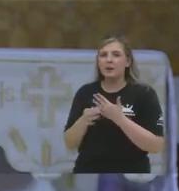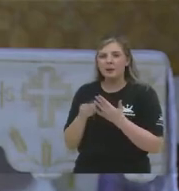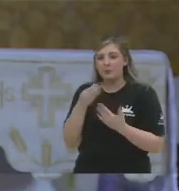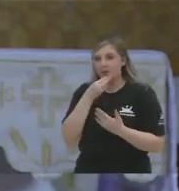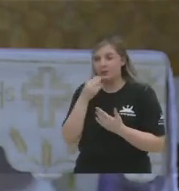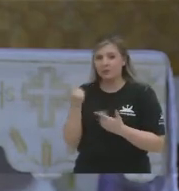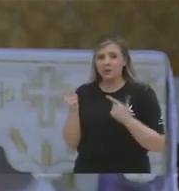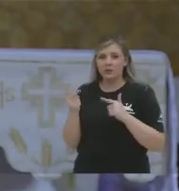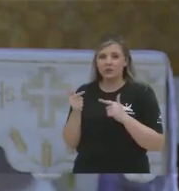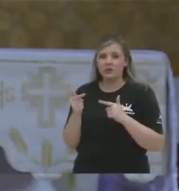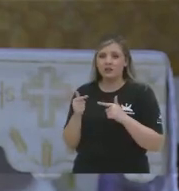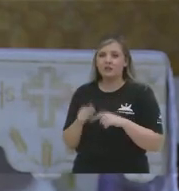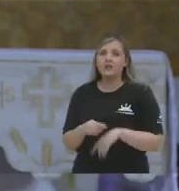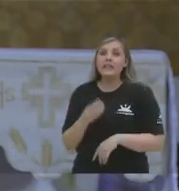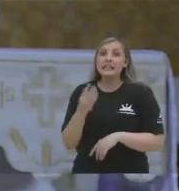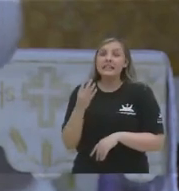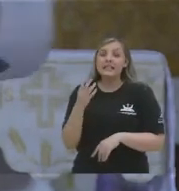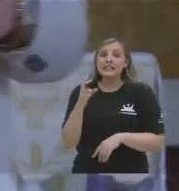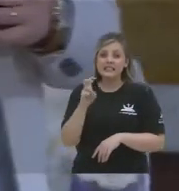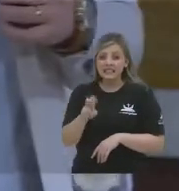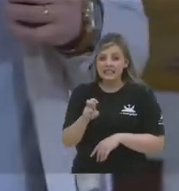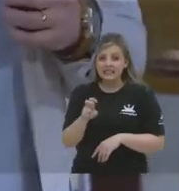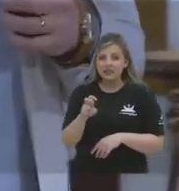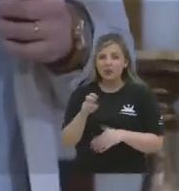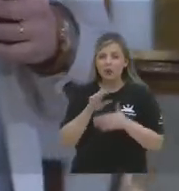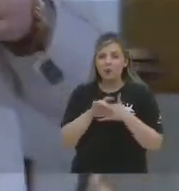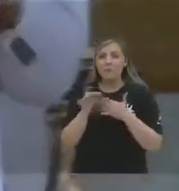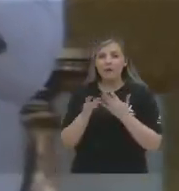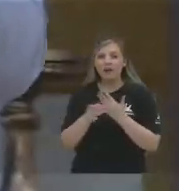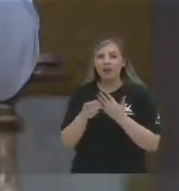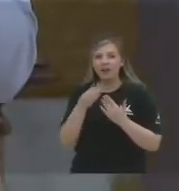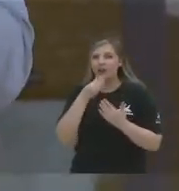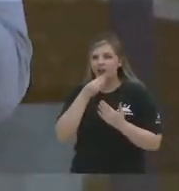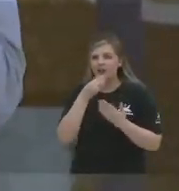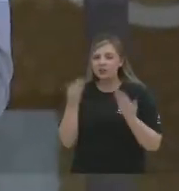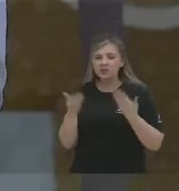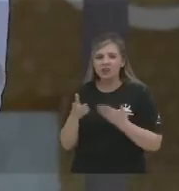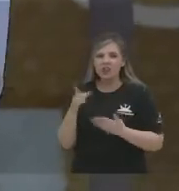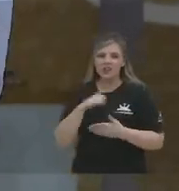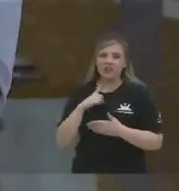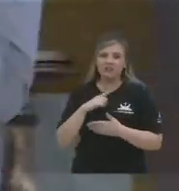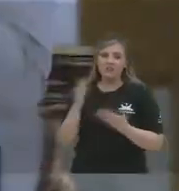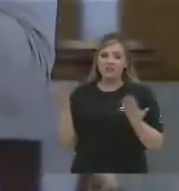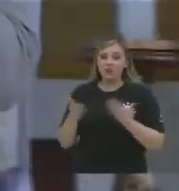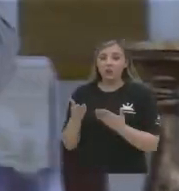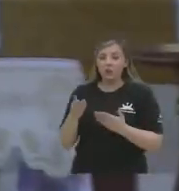cinco maridos, e o que agora tens não é teu. Veja aqui, ó.